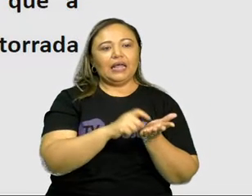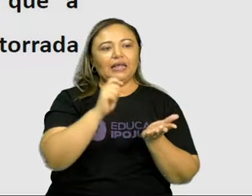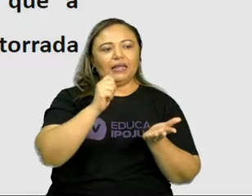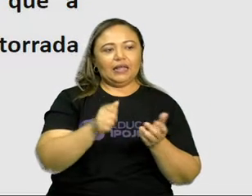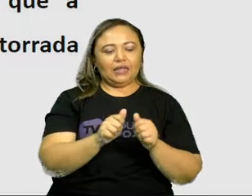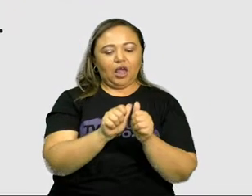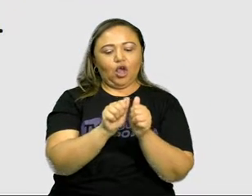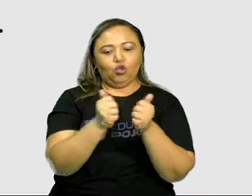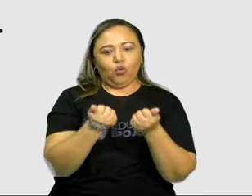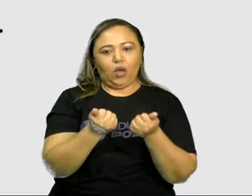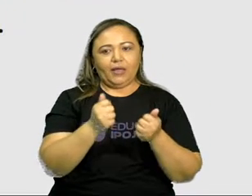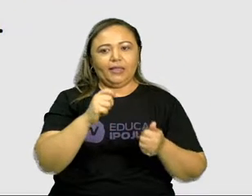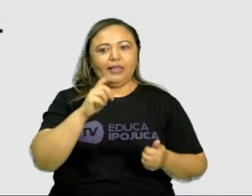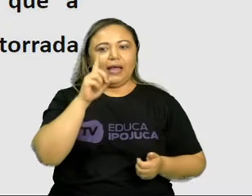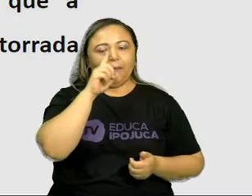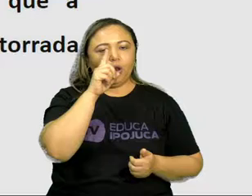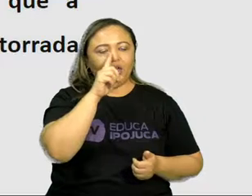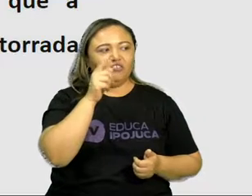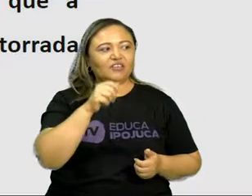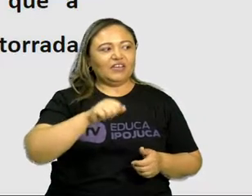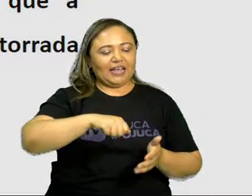ponta cabeça?